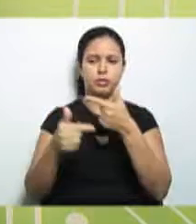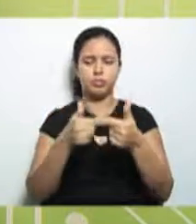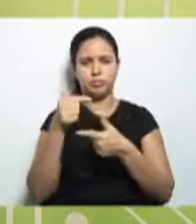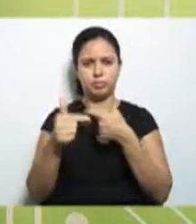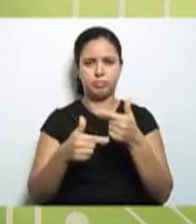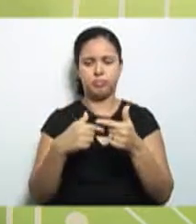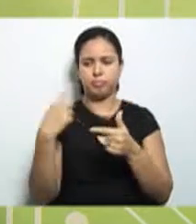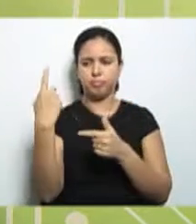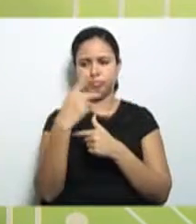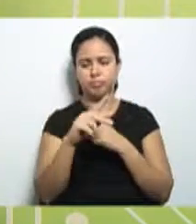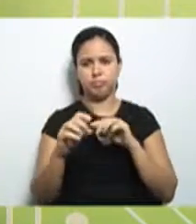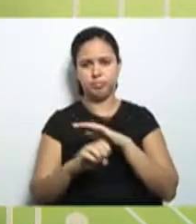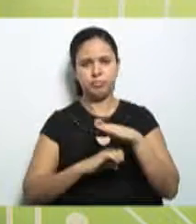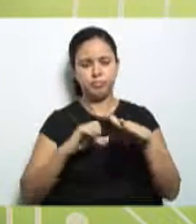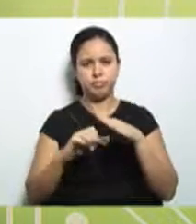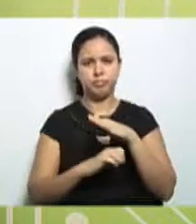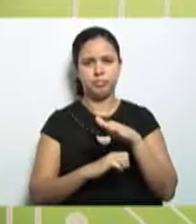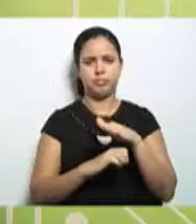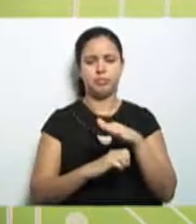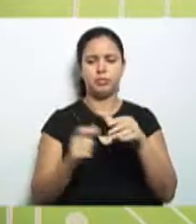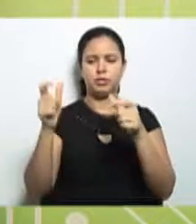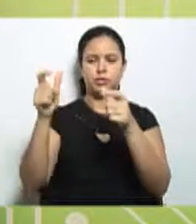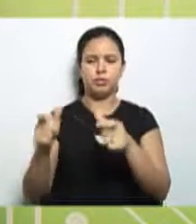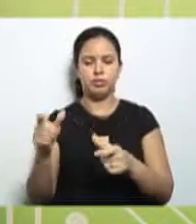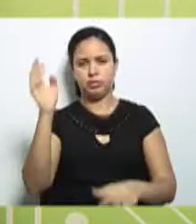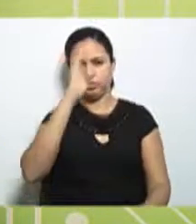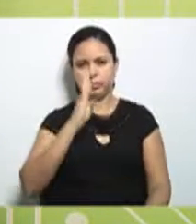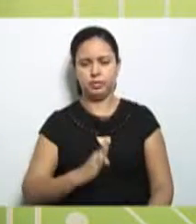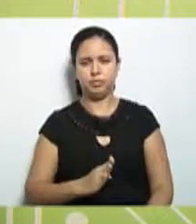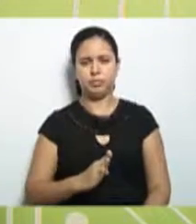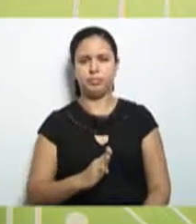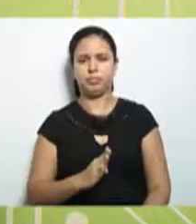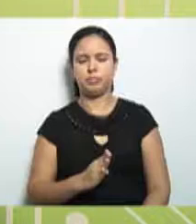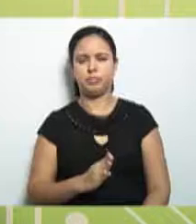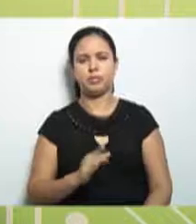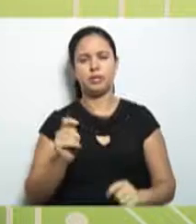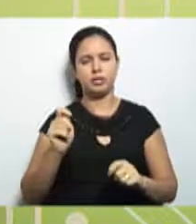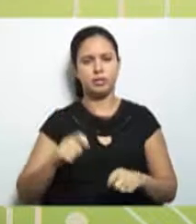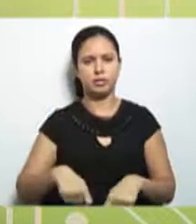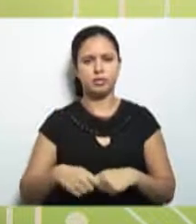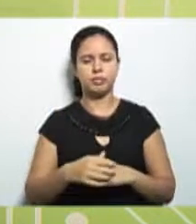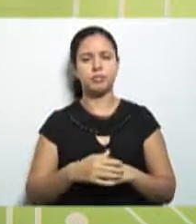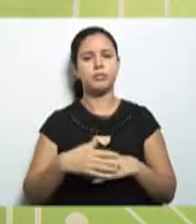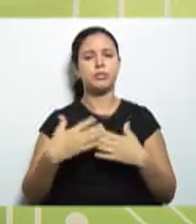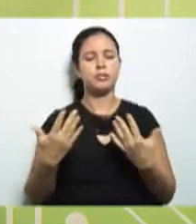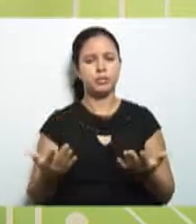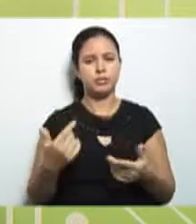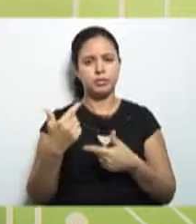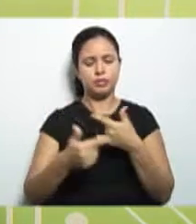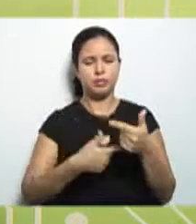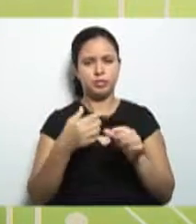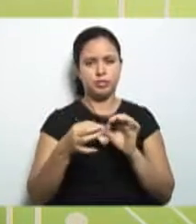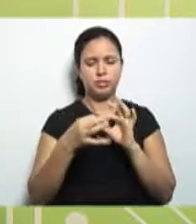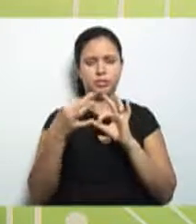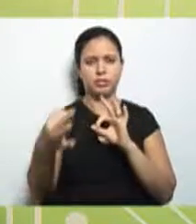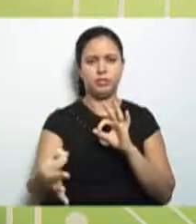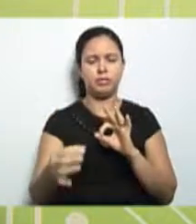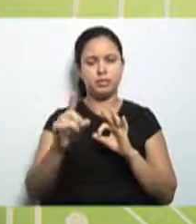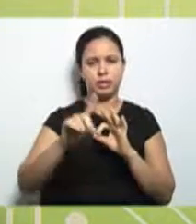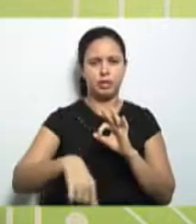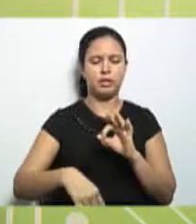sua empresa, que a empresa está sediada aqui no Brasil, né? Então, esse trabalho à distância é